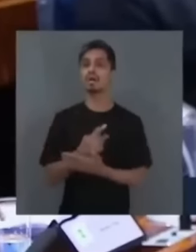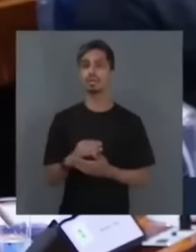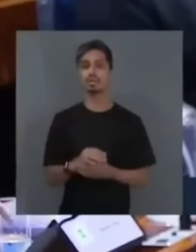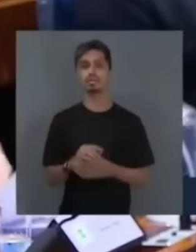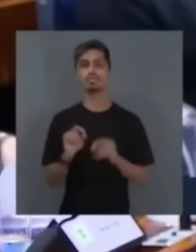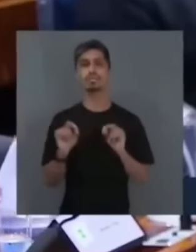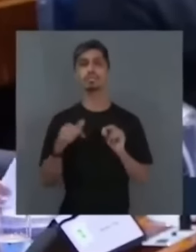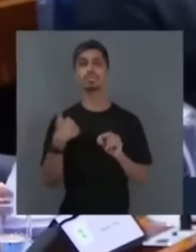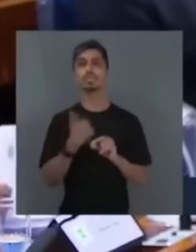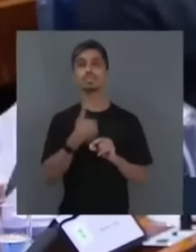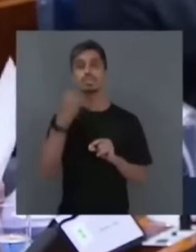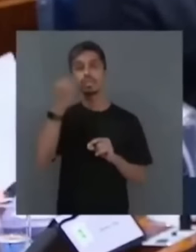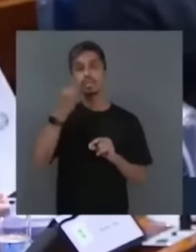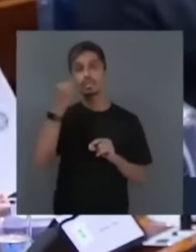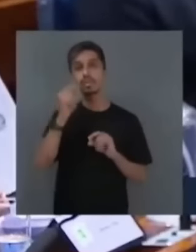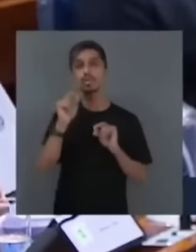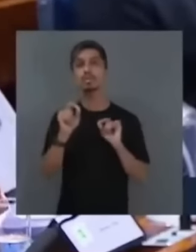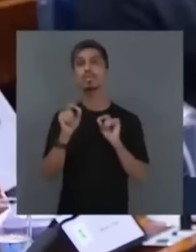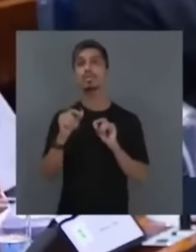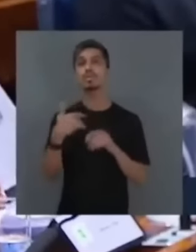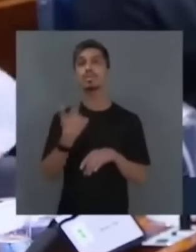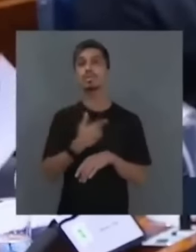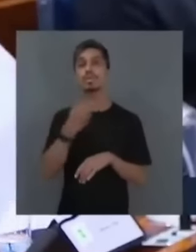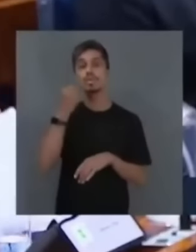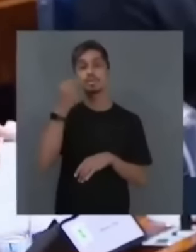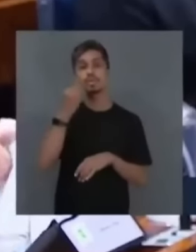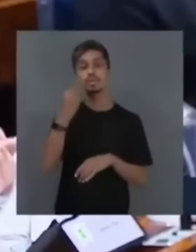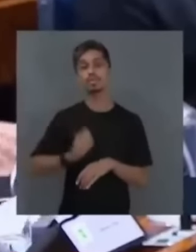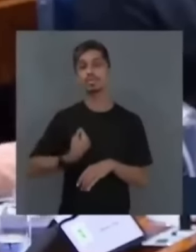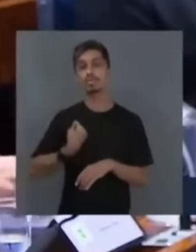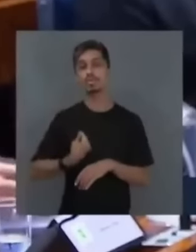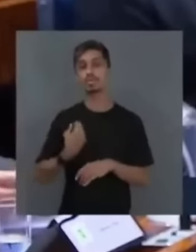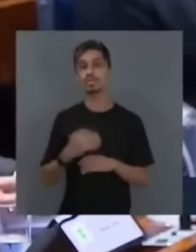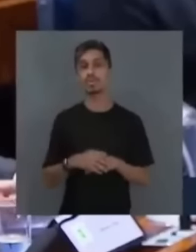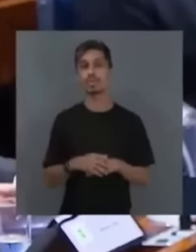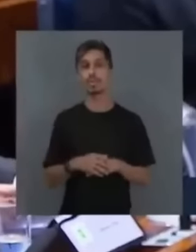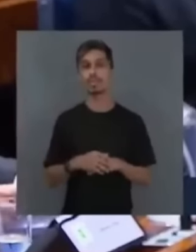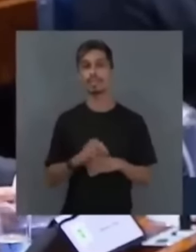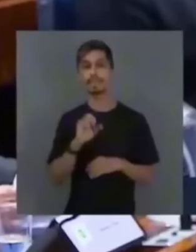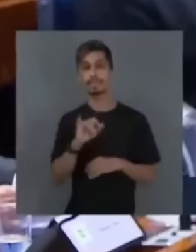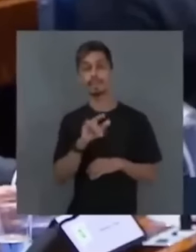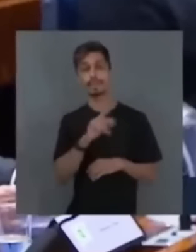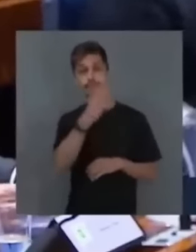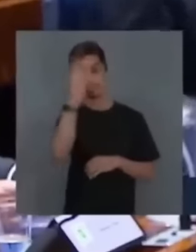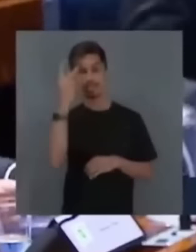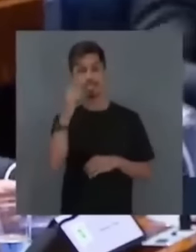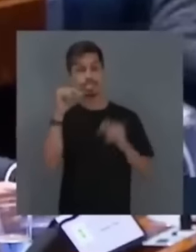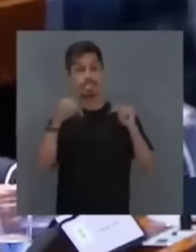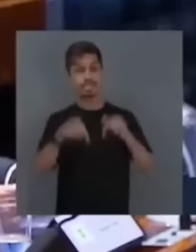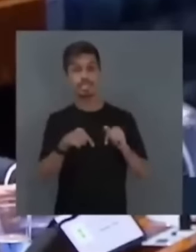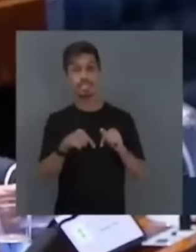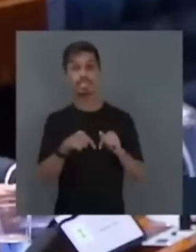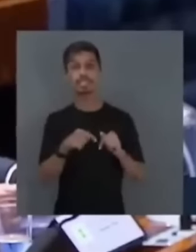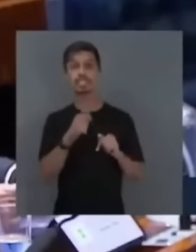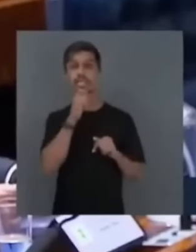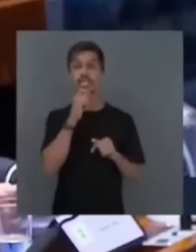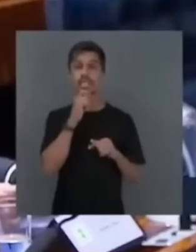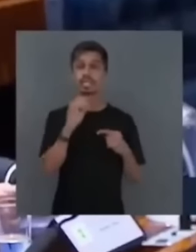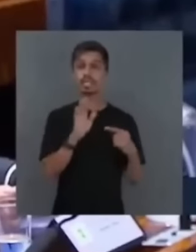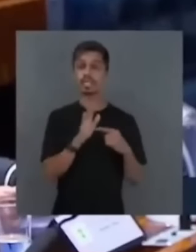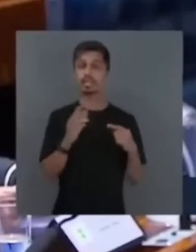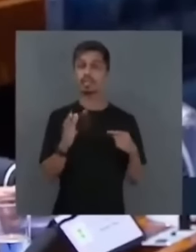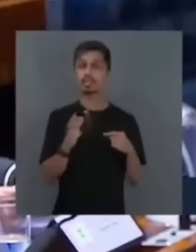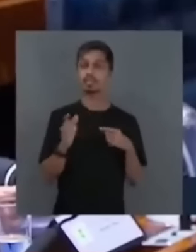o que estamos passando, o que estamos vivendo. Se alguém aqui, alguém ainda está questionando o que